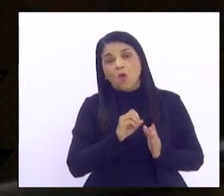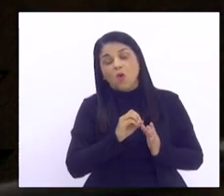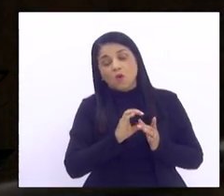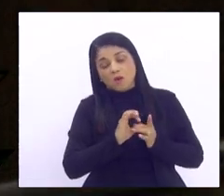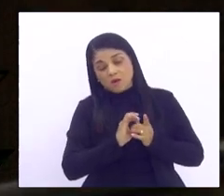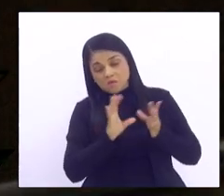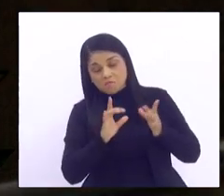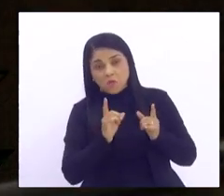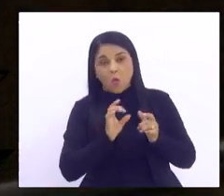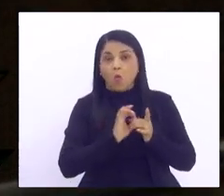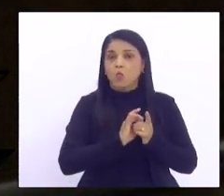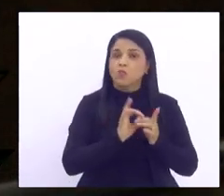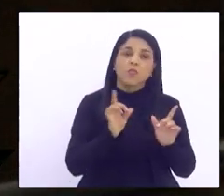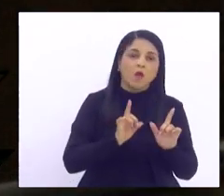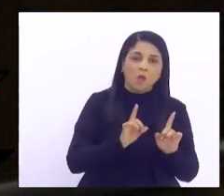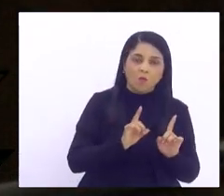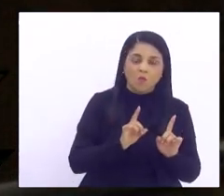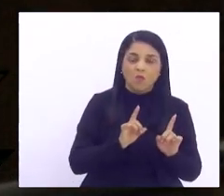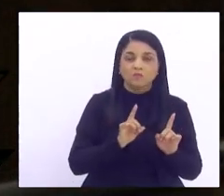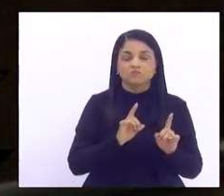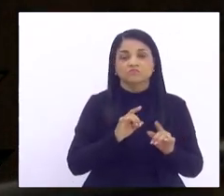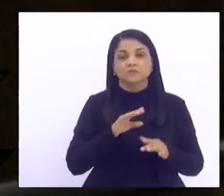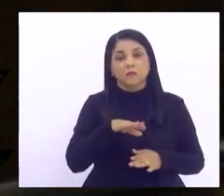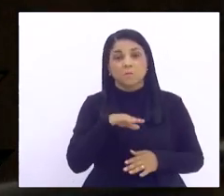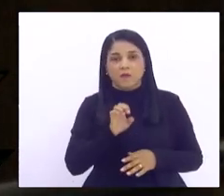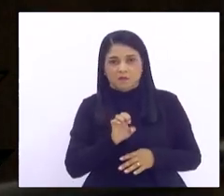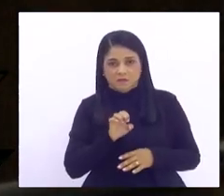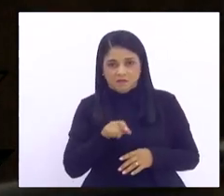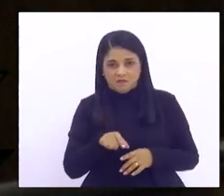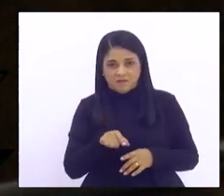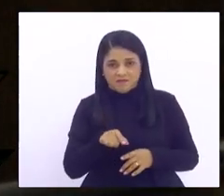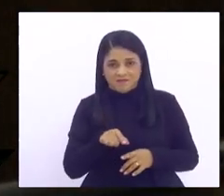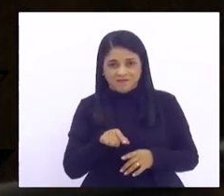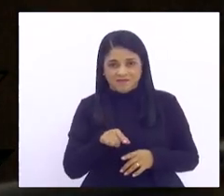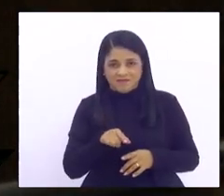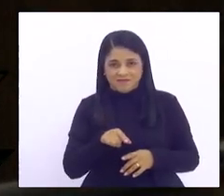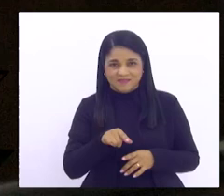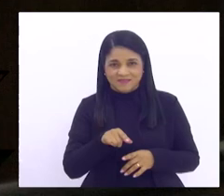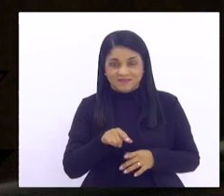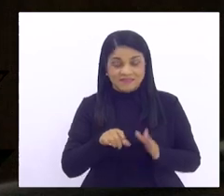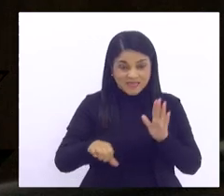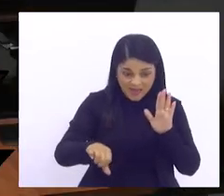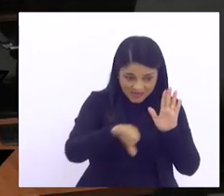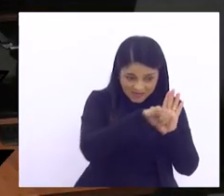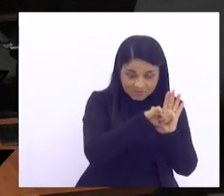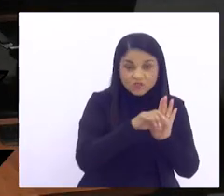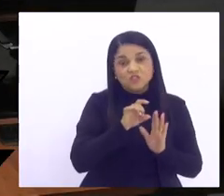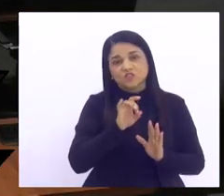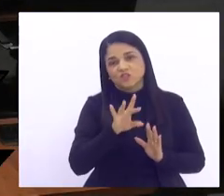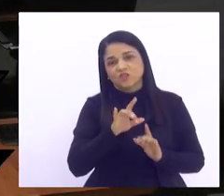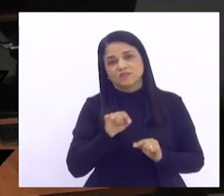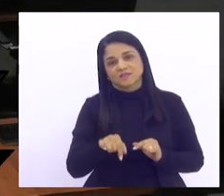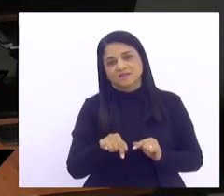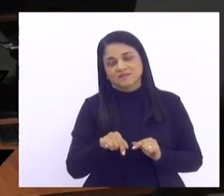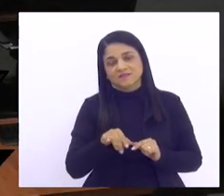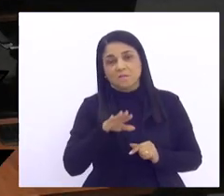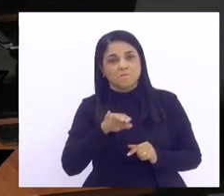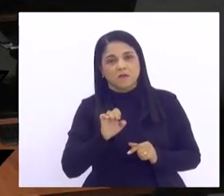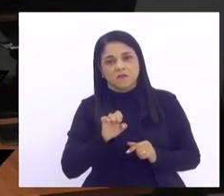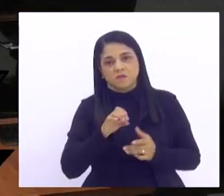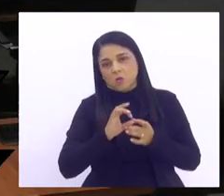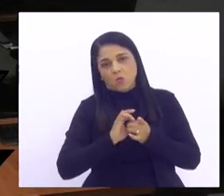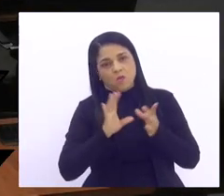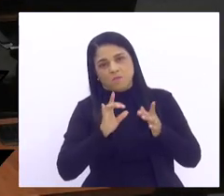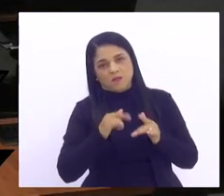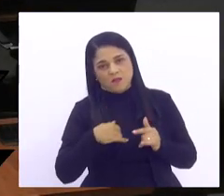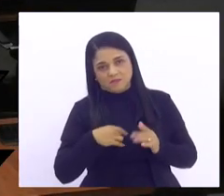Só restaria como crime o aborto sem consentimento da gestante. Os outros seriam revogados.